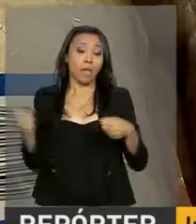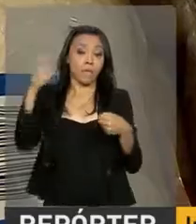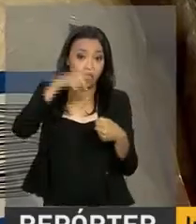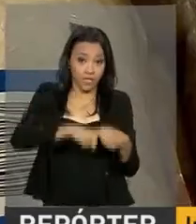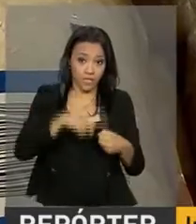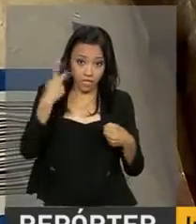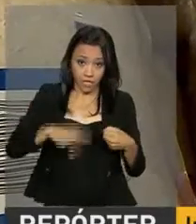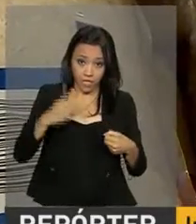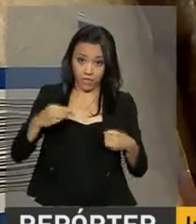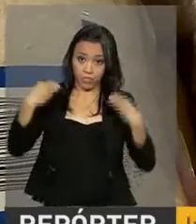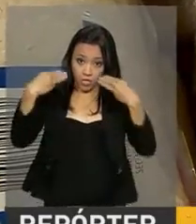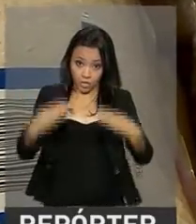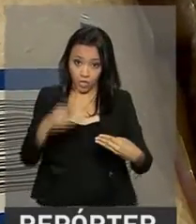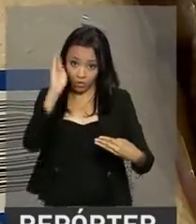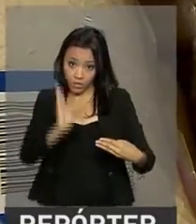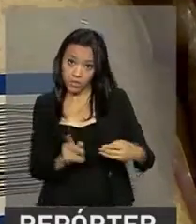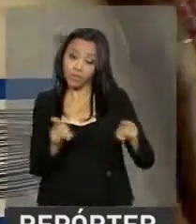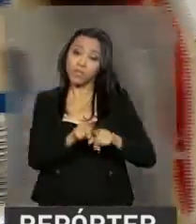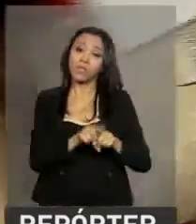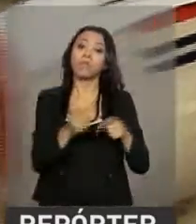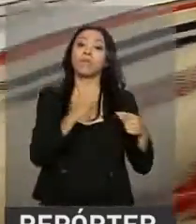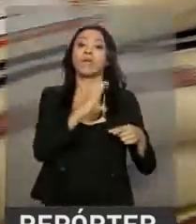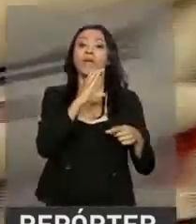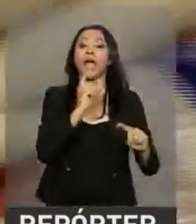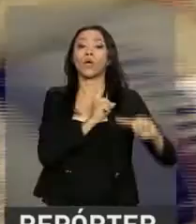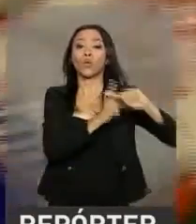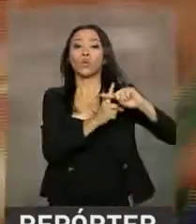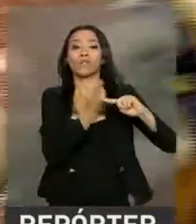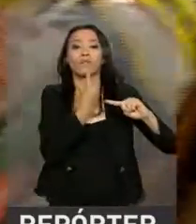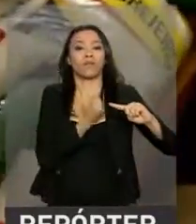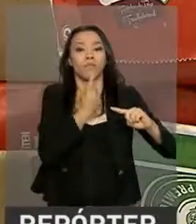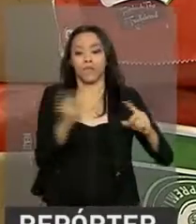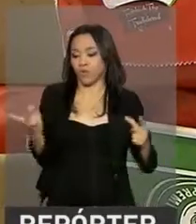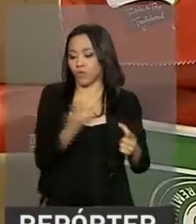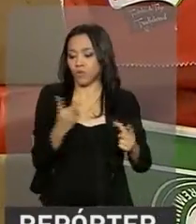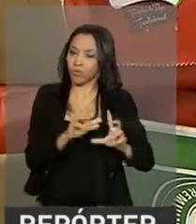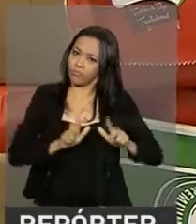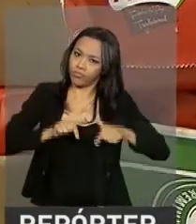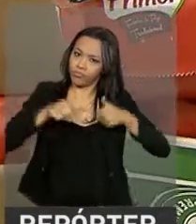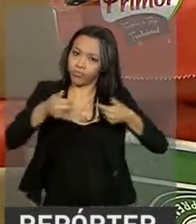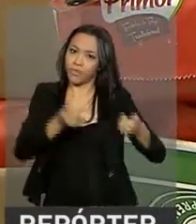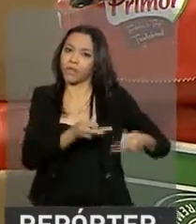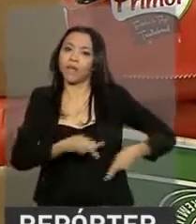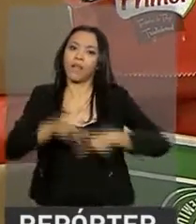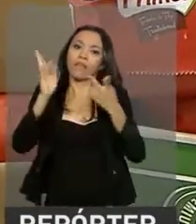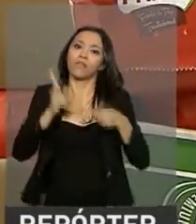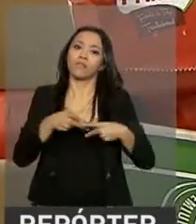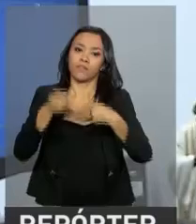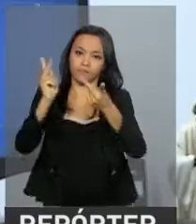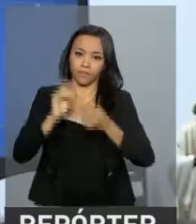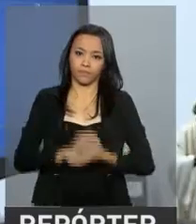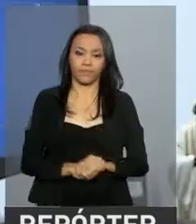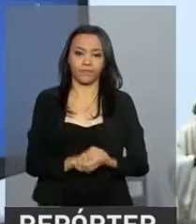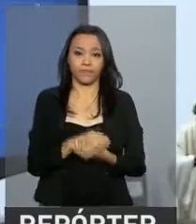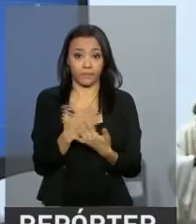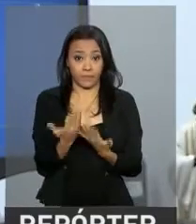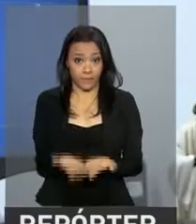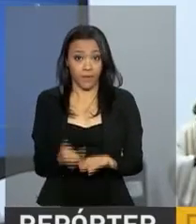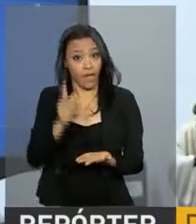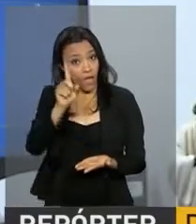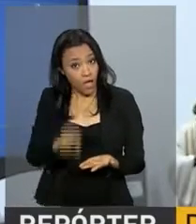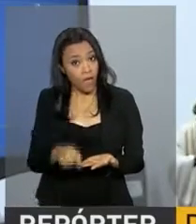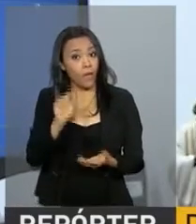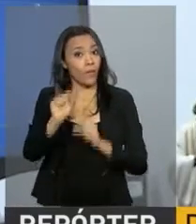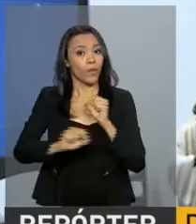vermelha as doações serão transportados por uma aeronave da força aérea brasileira que já sairia missão para o haiti é uma ajuda